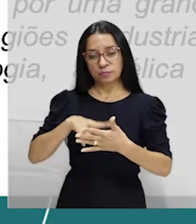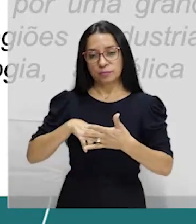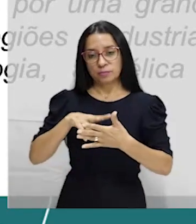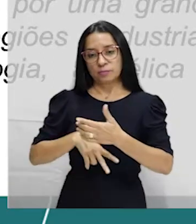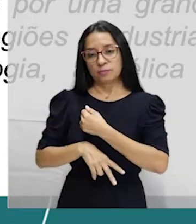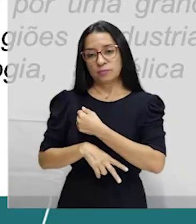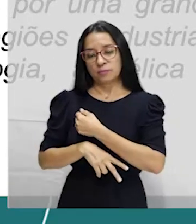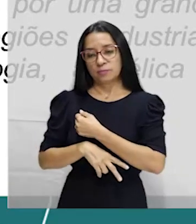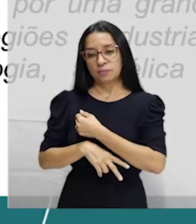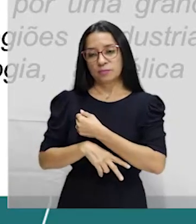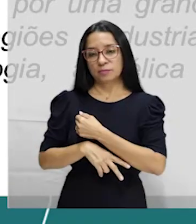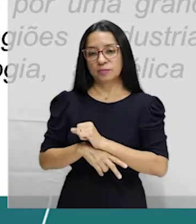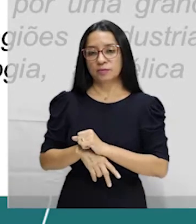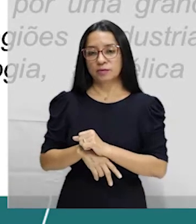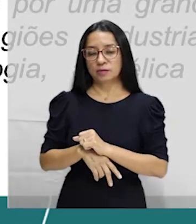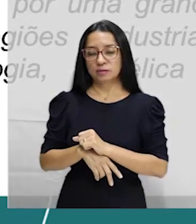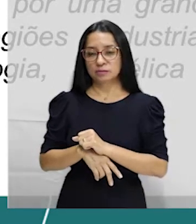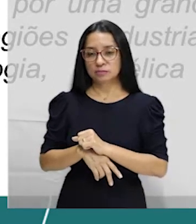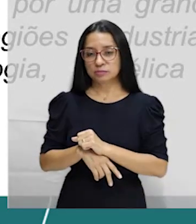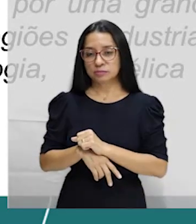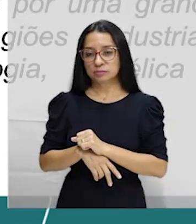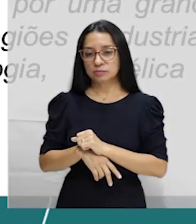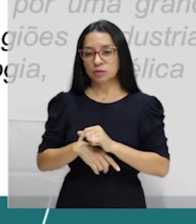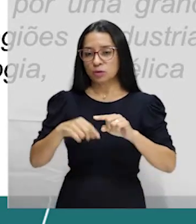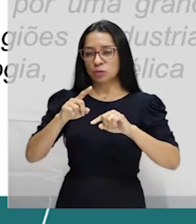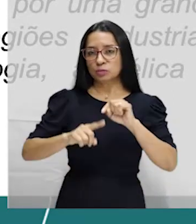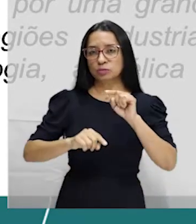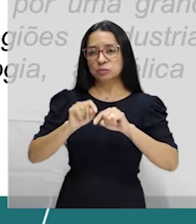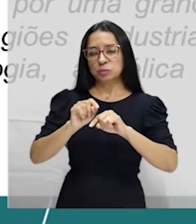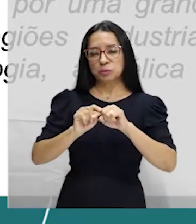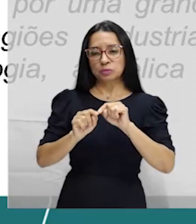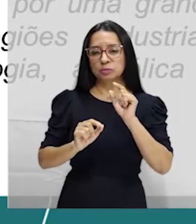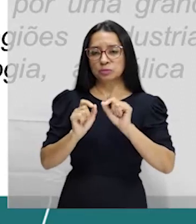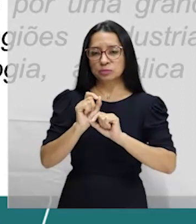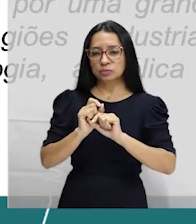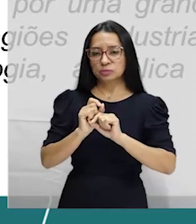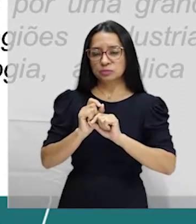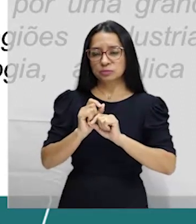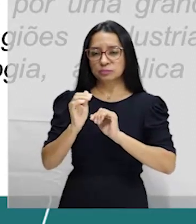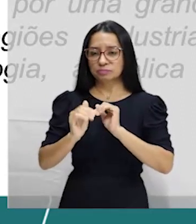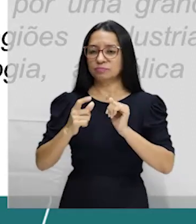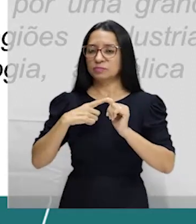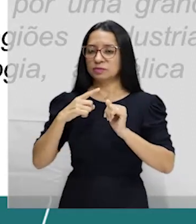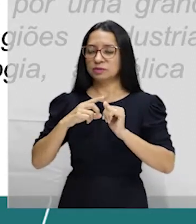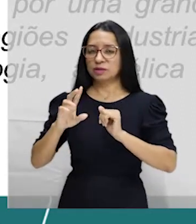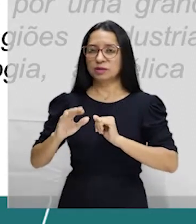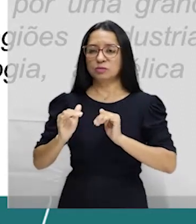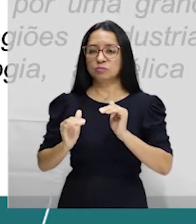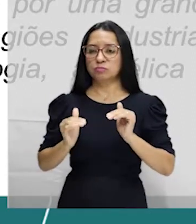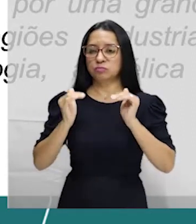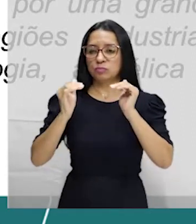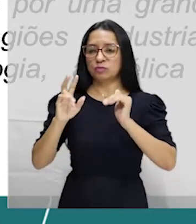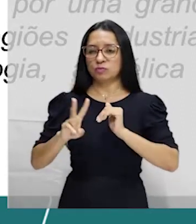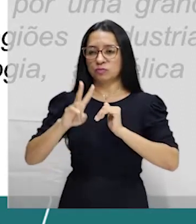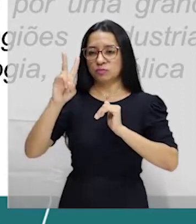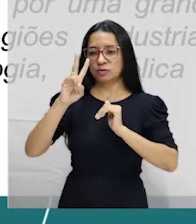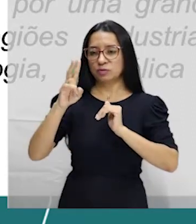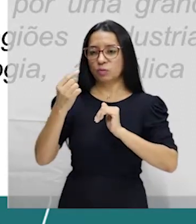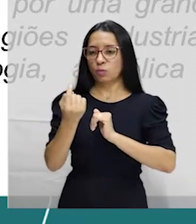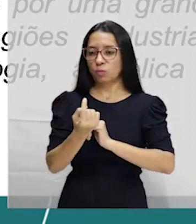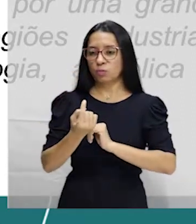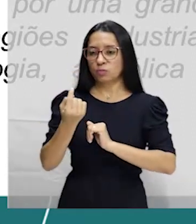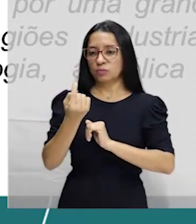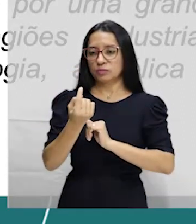produtos finais têm alto valor unitário, o que reduz a importância dos custos de transporte. Por outro